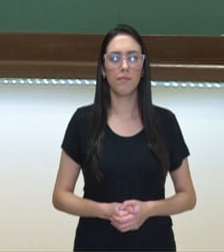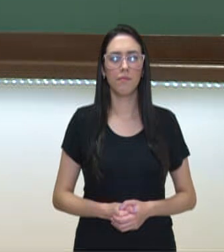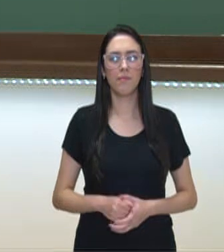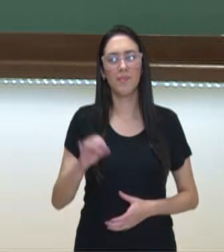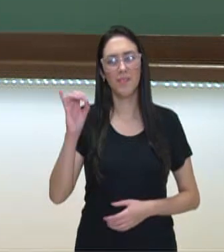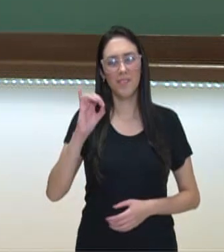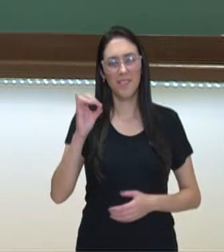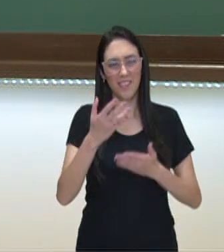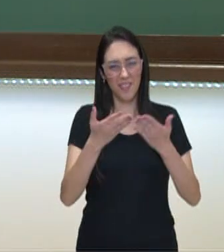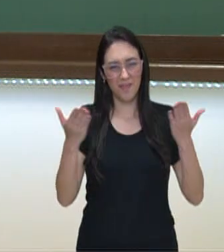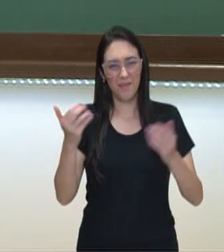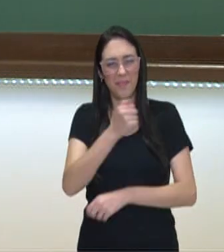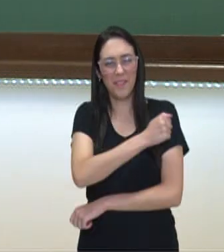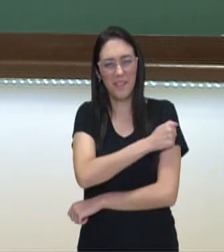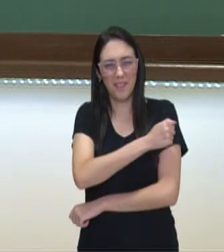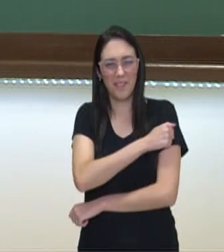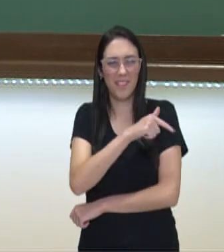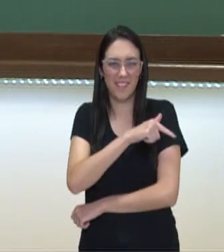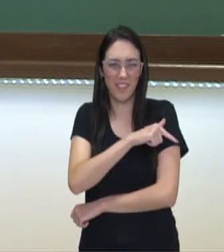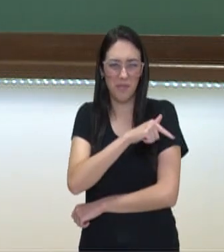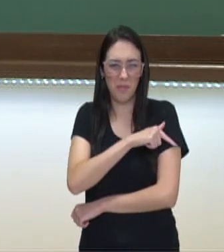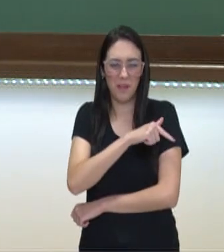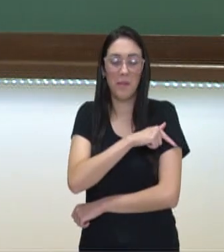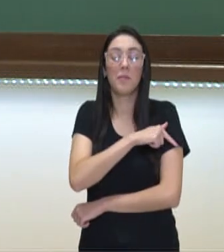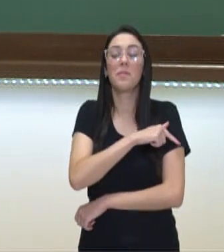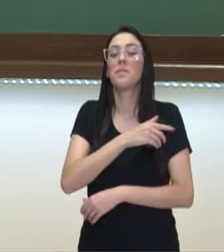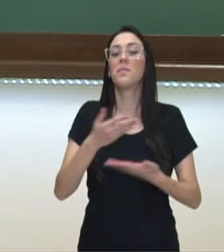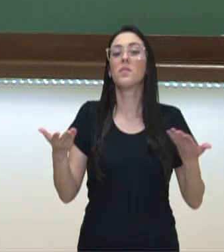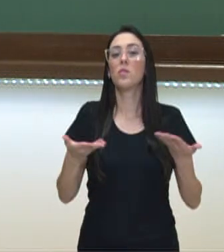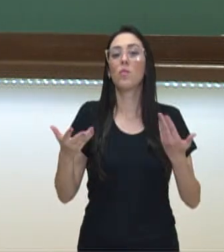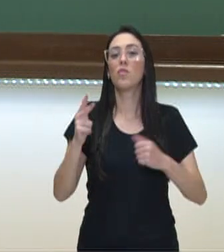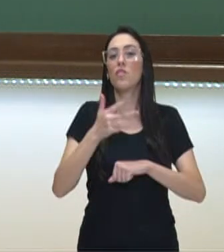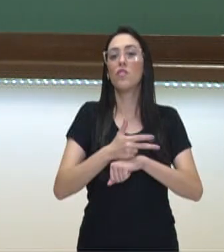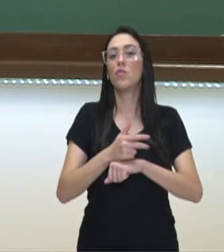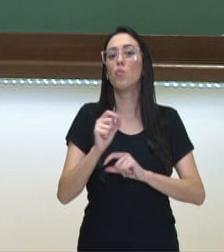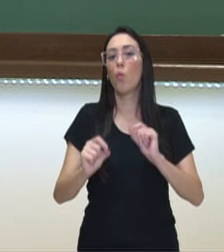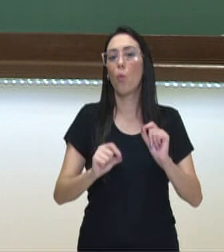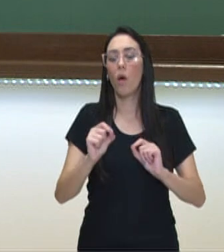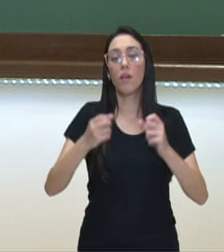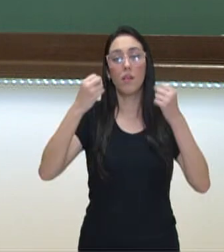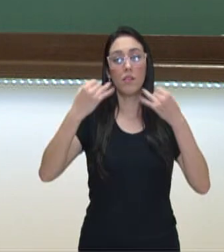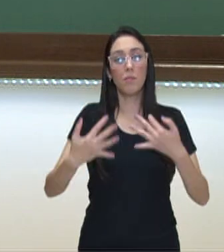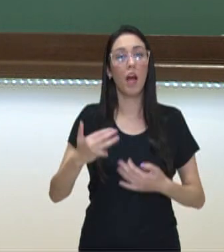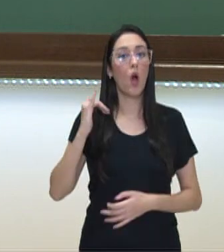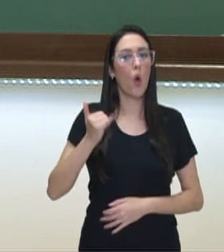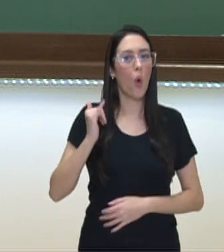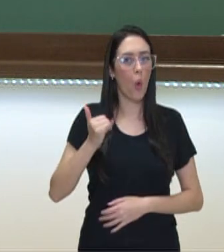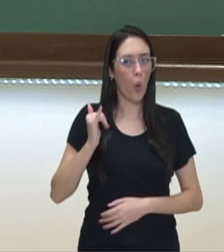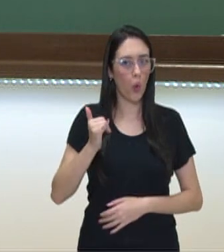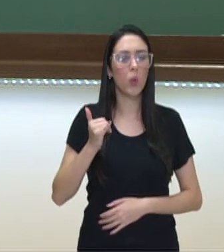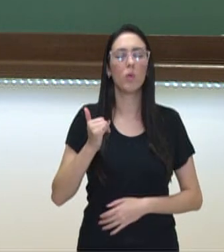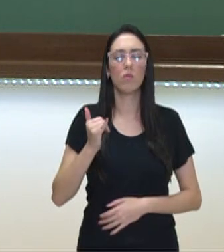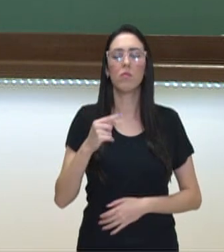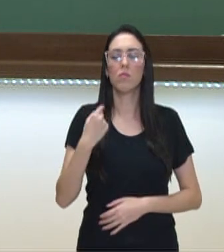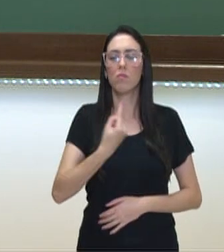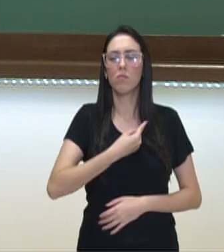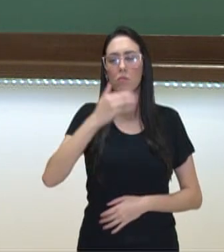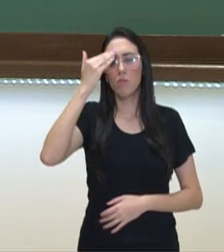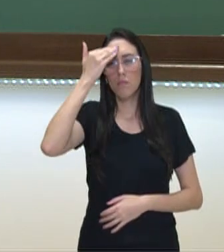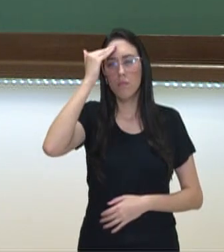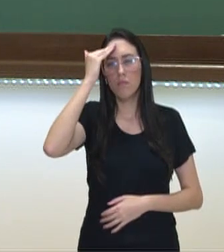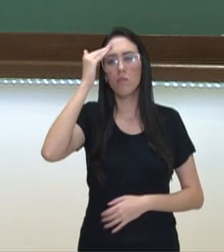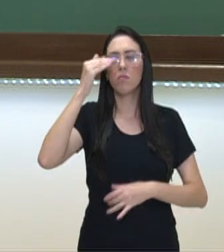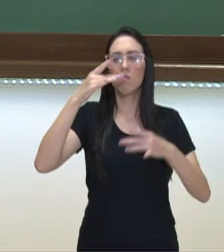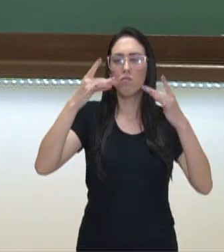Olá, estudantes do 7º ano. Nesse vídeo nós vamos falar sobre conto. Analisaremos alguns aspectos,